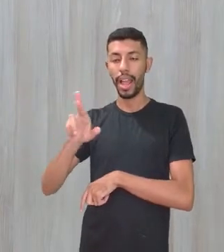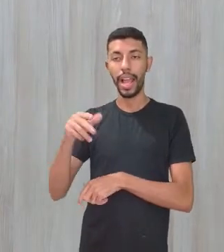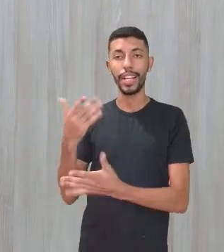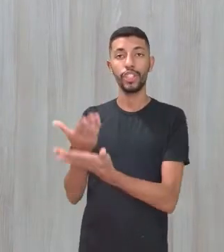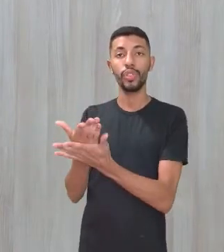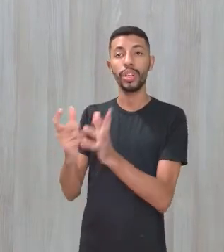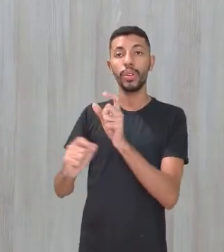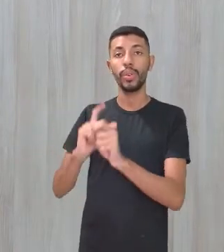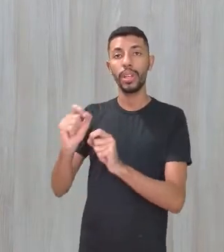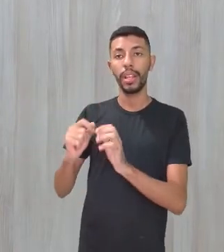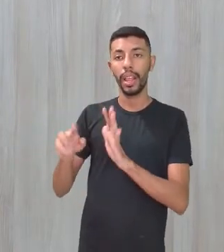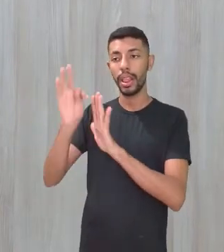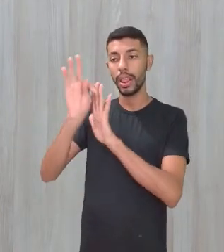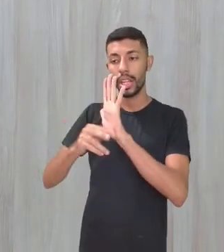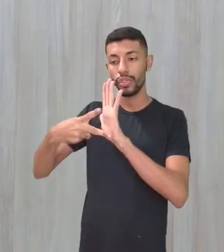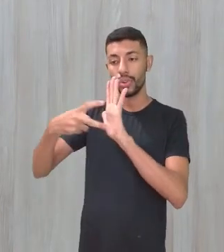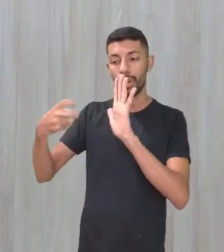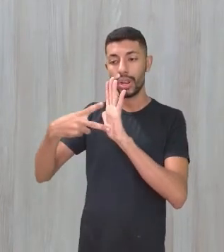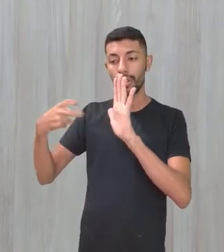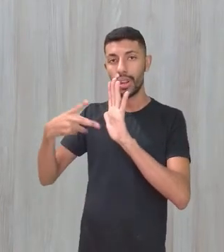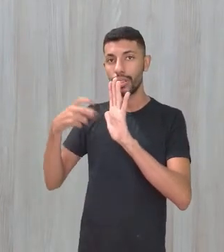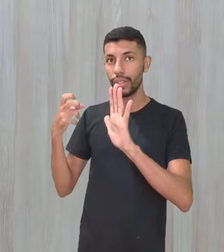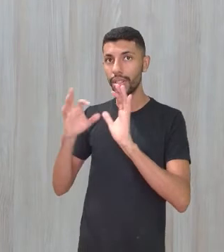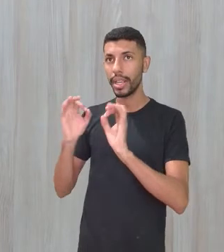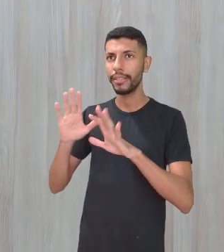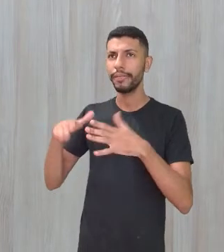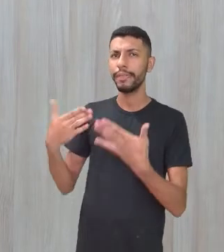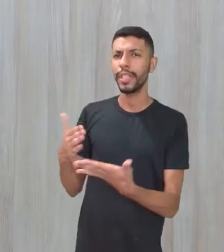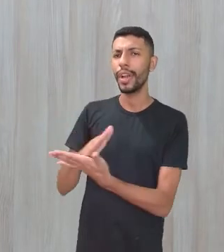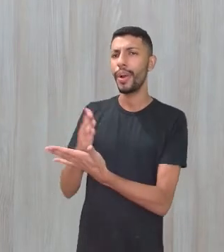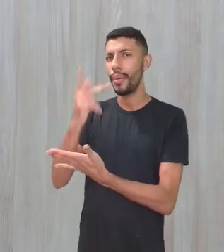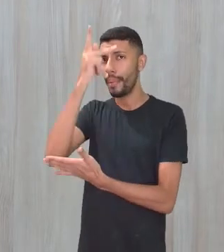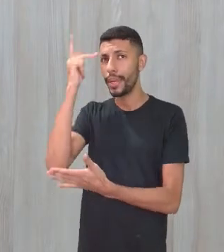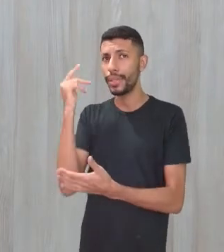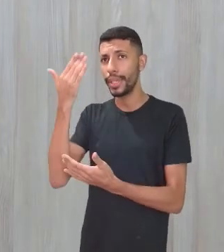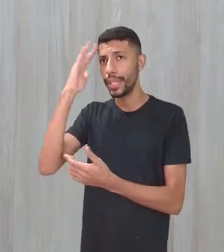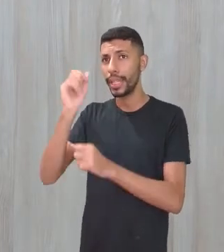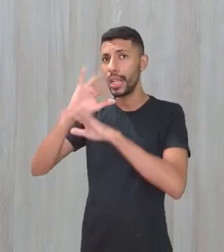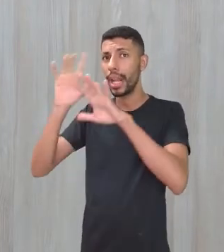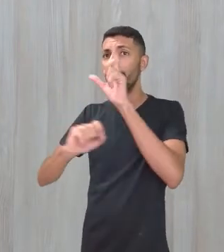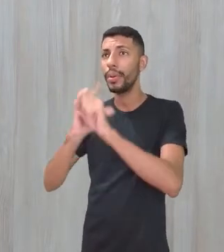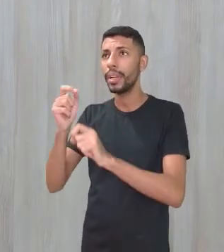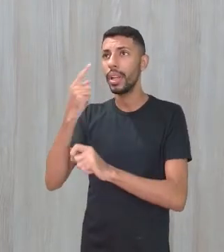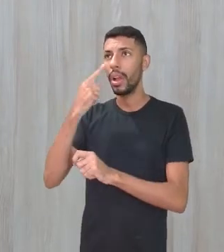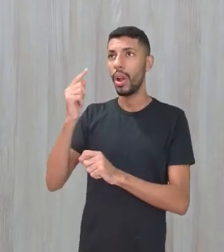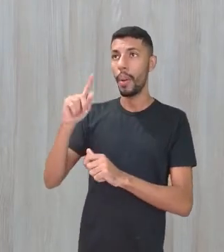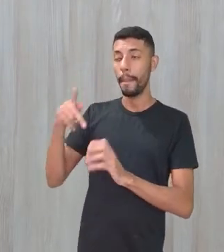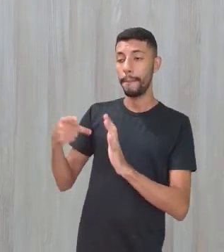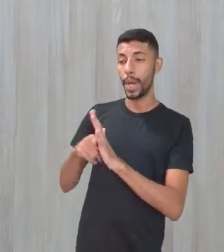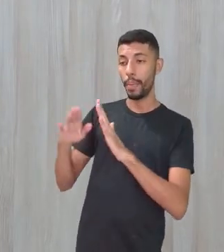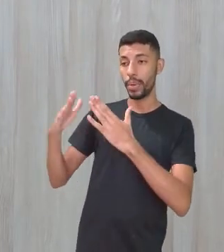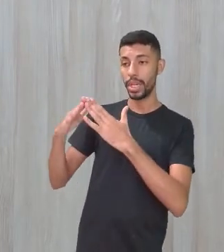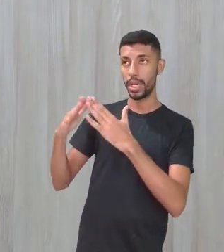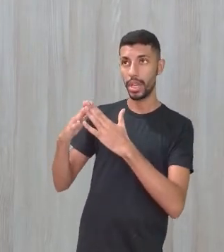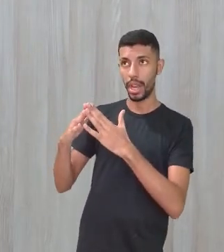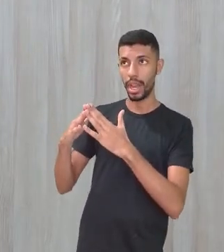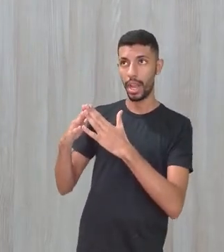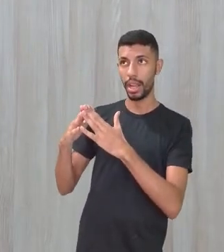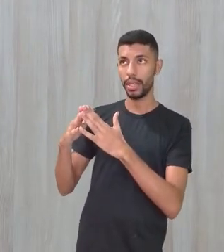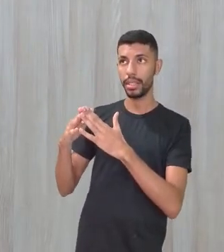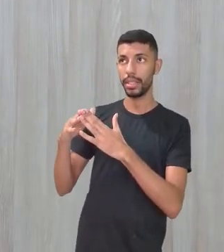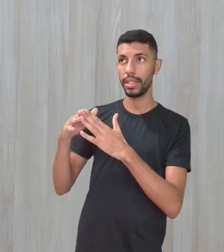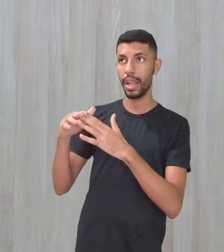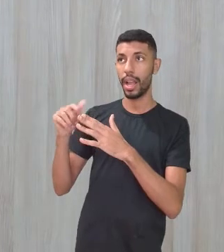interpretação do texto. Aí, algumas pessoas entendem que o que ela passou para casa, no atendimento